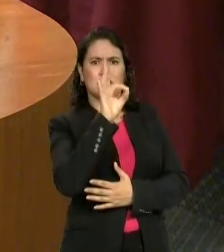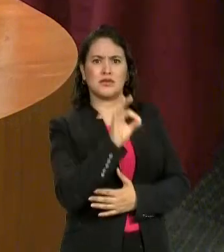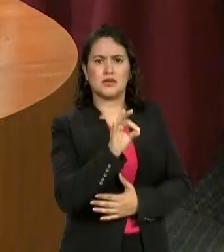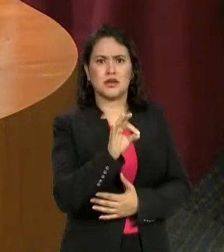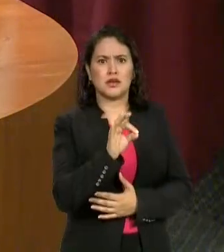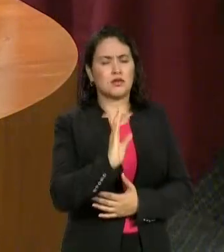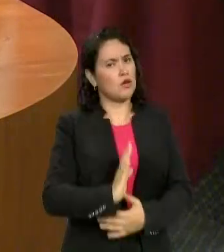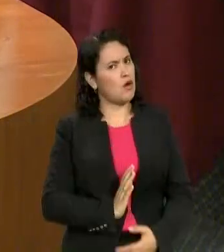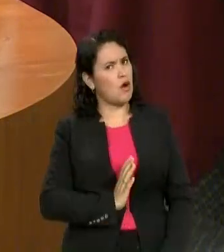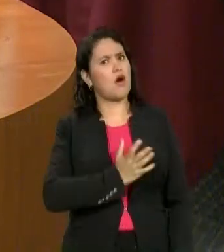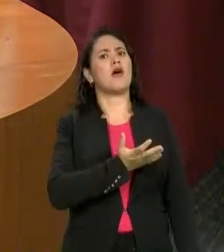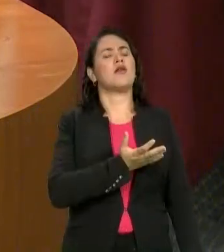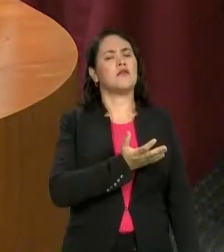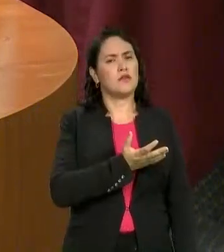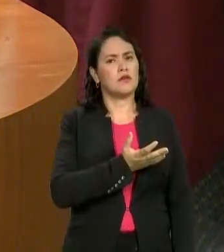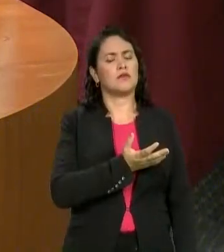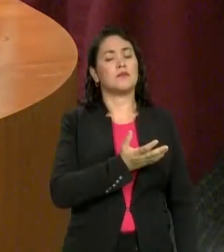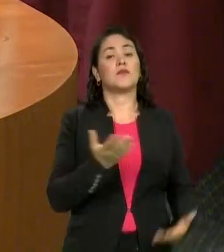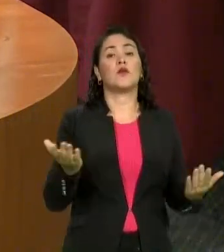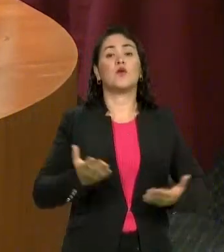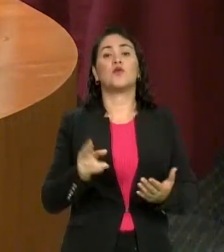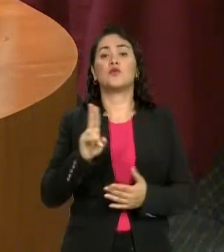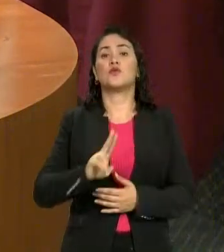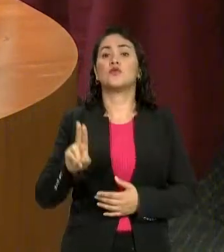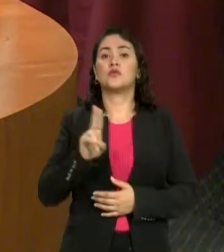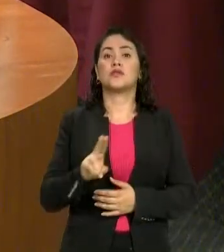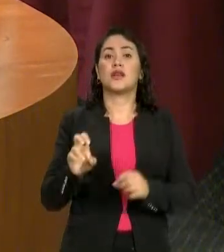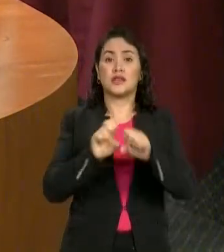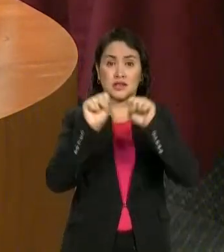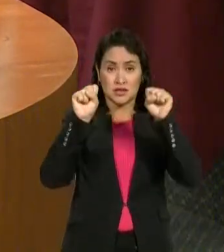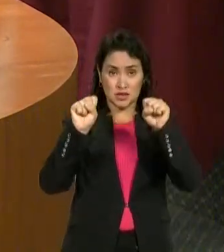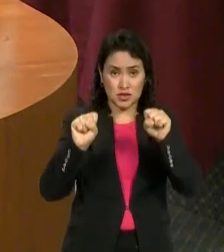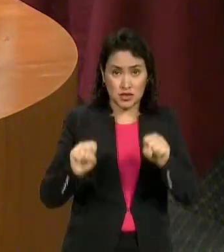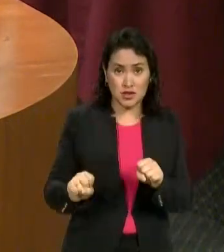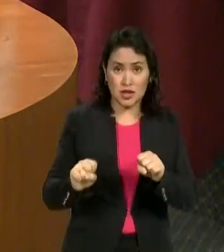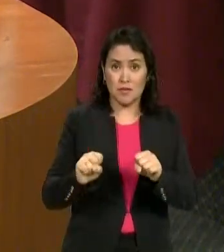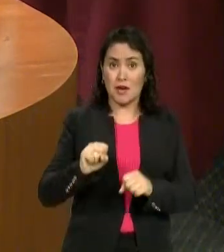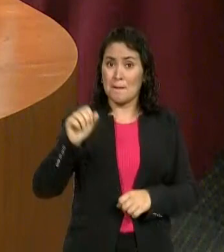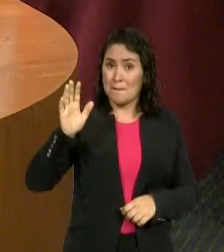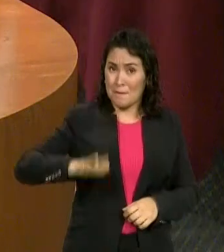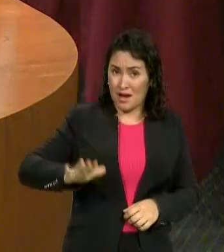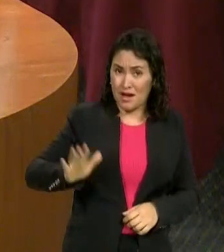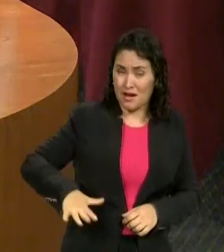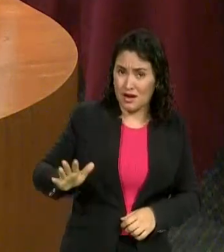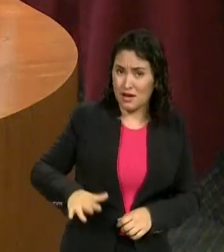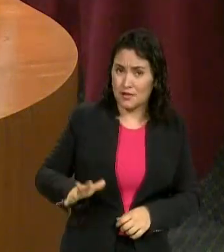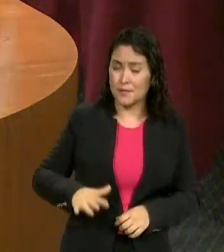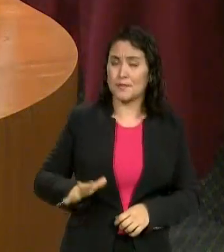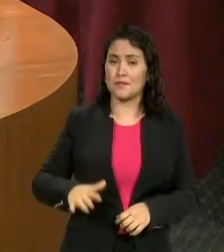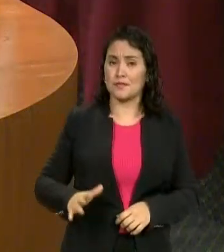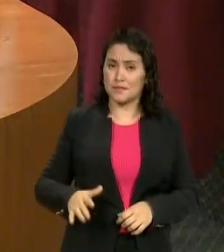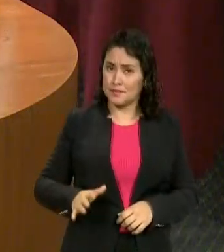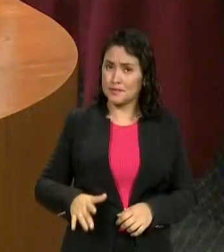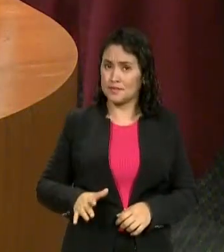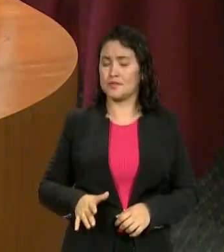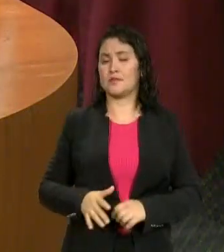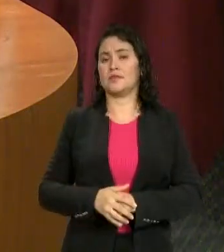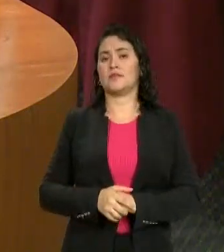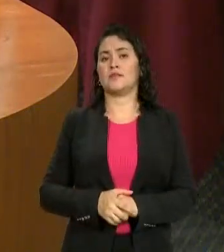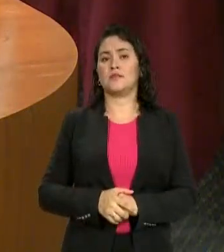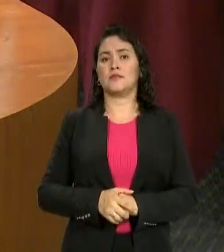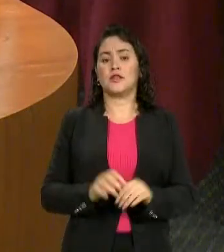tem sistema pronto, aqui o pessoal do TI não me deixa mentir, para aumentar tanto o custo dessa forma, e